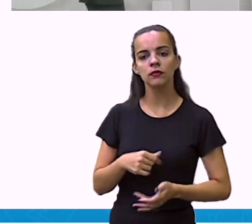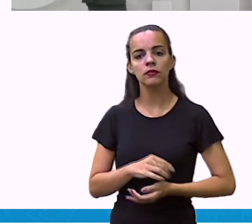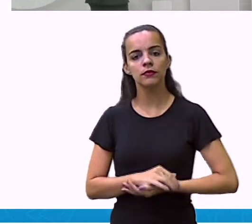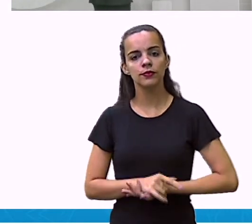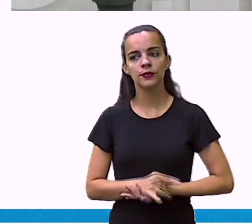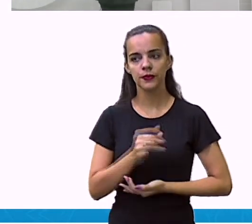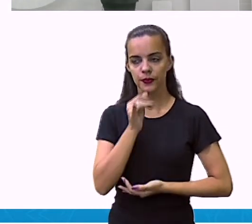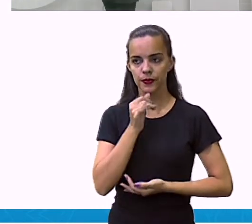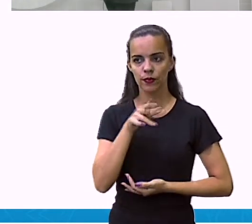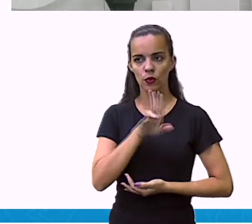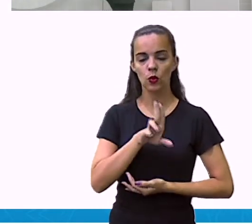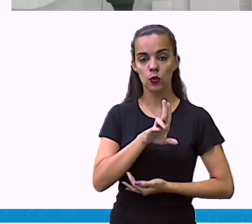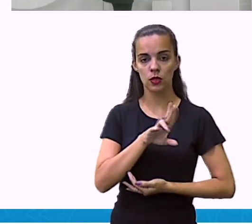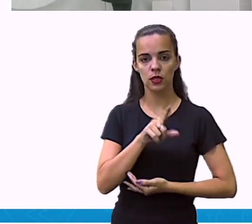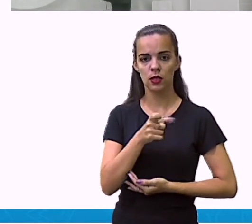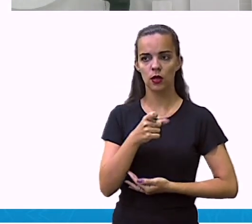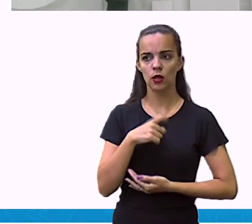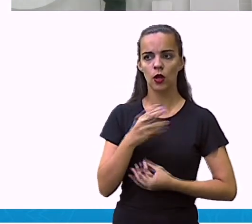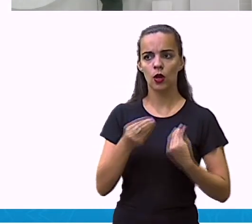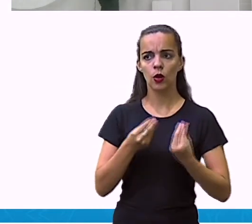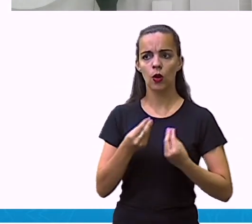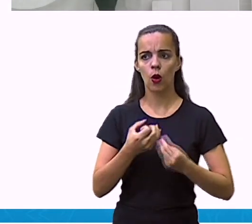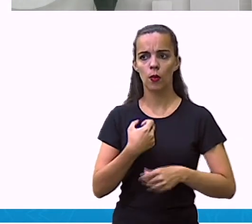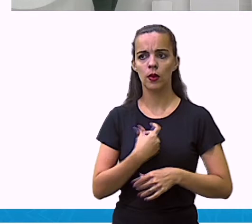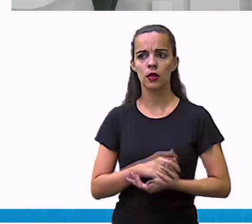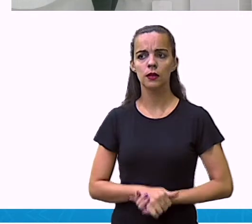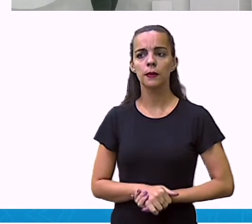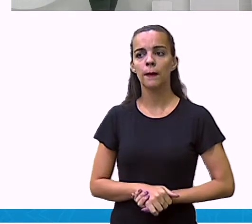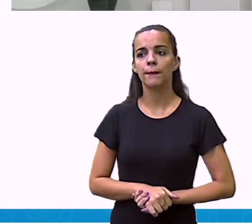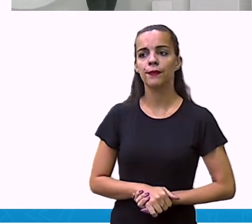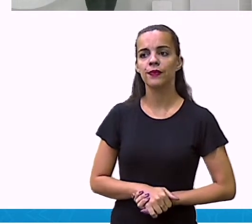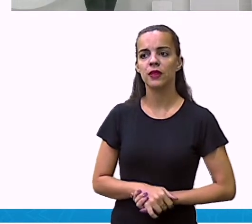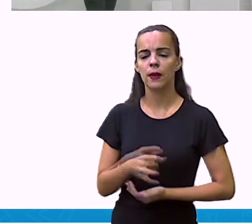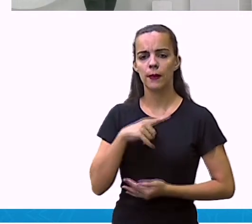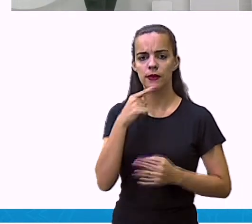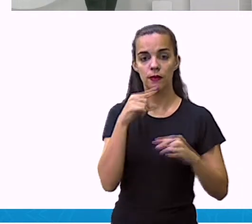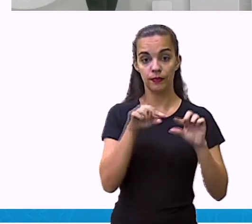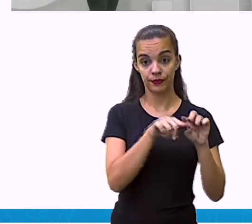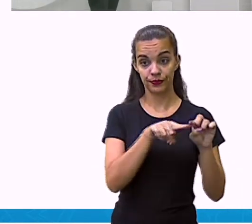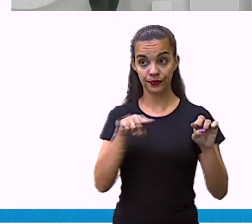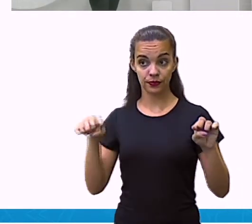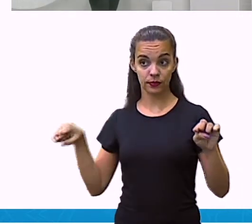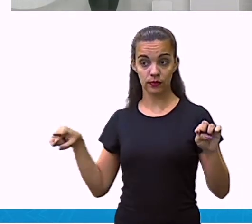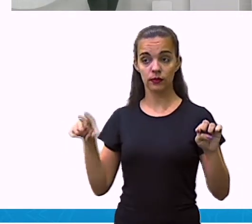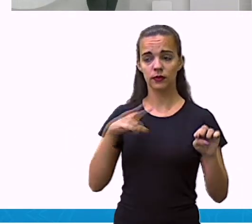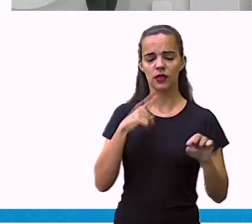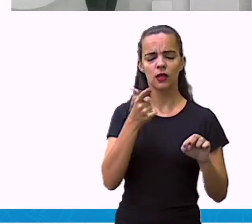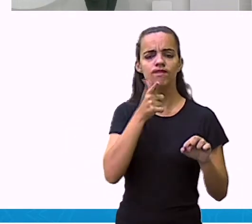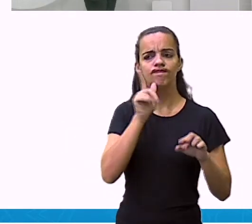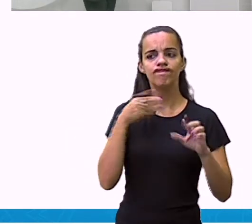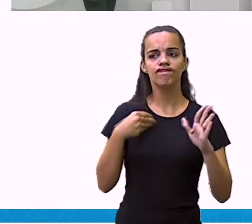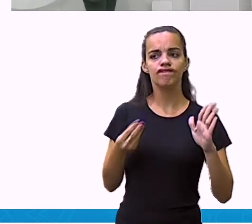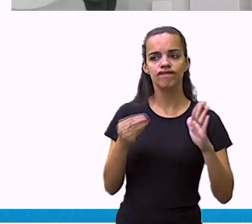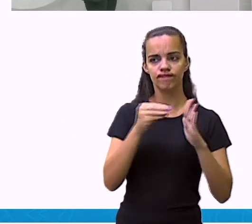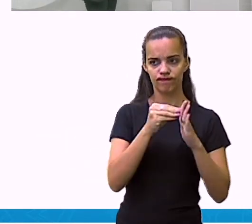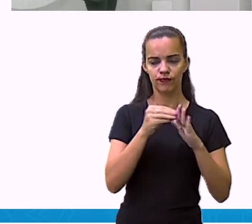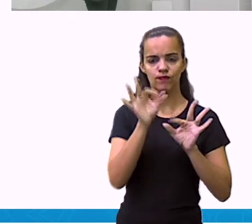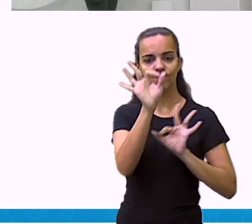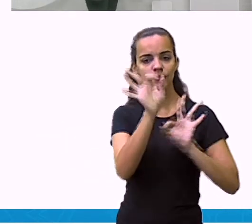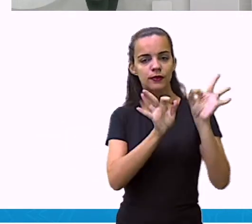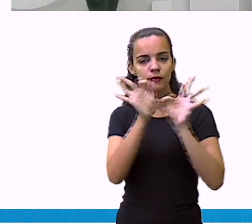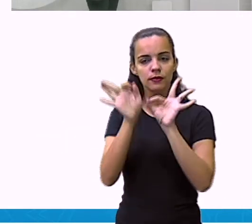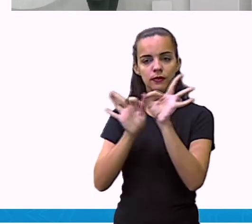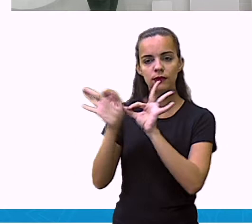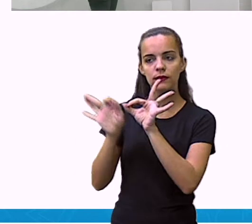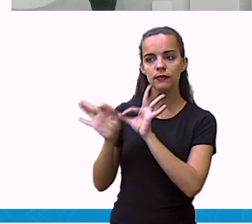numérica. Lembra que falamos também sobre reta numérica? Nessa reta, eu consigo colocar e organizar os